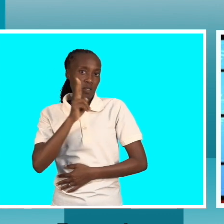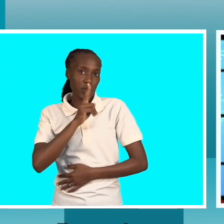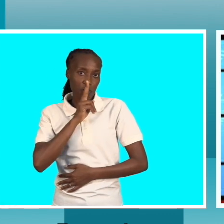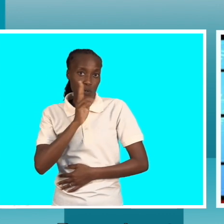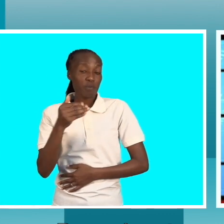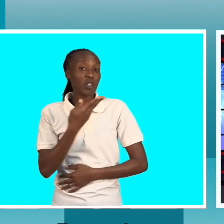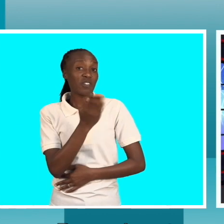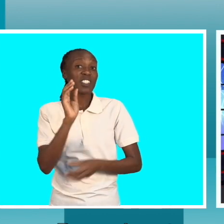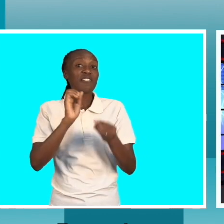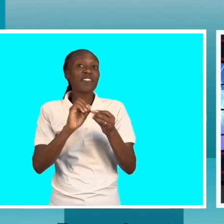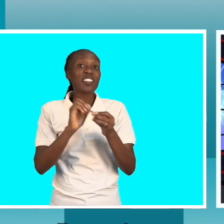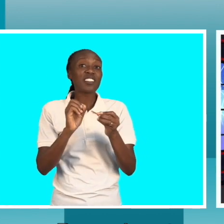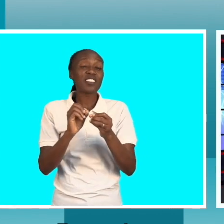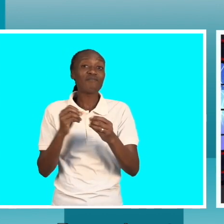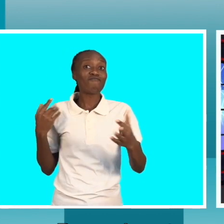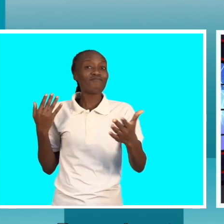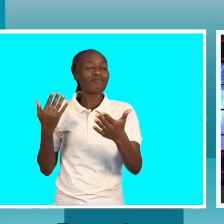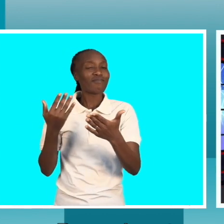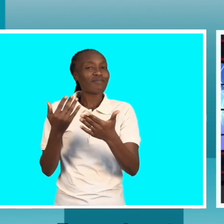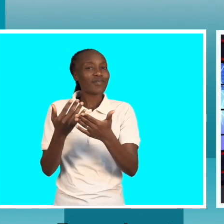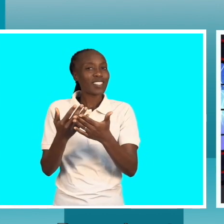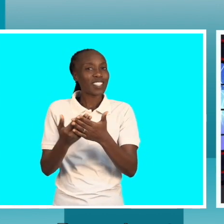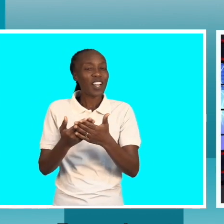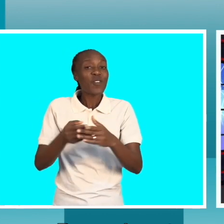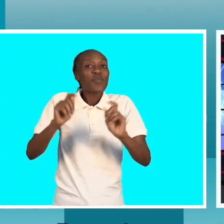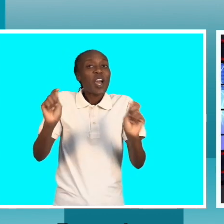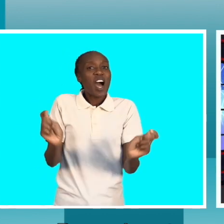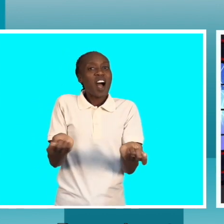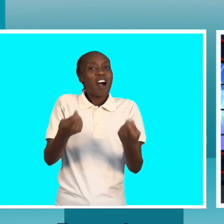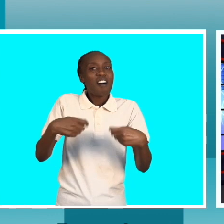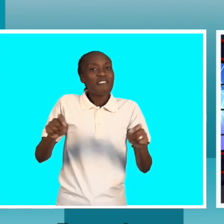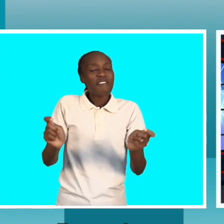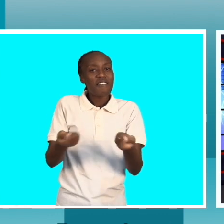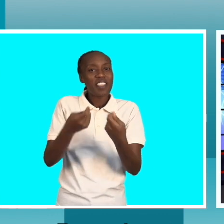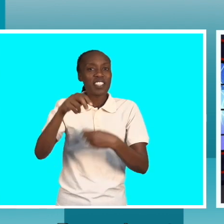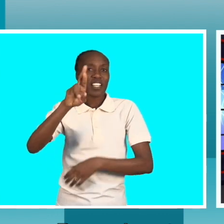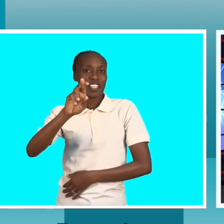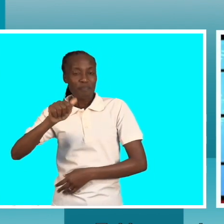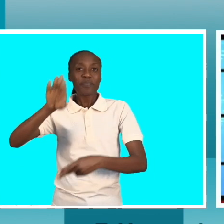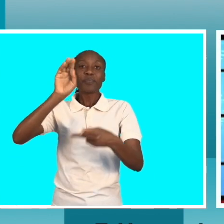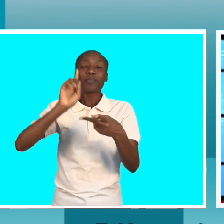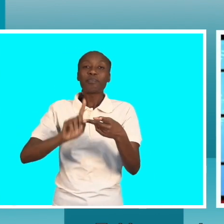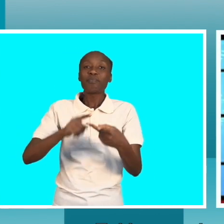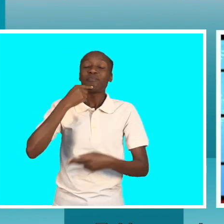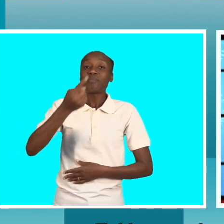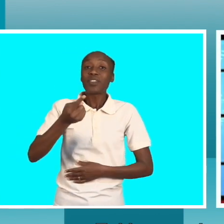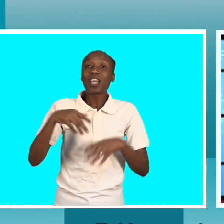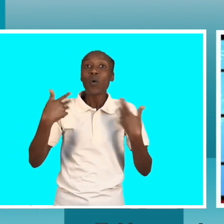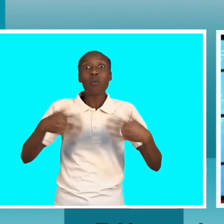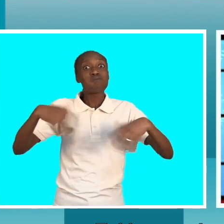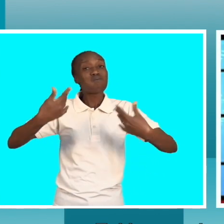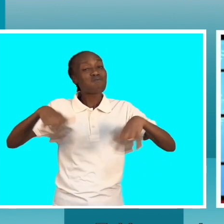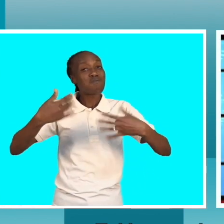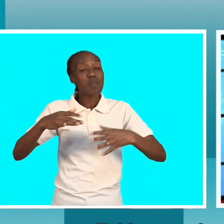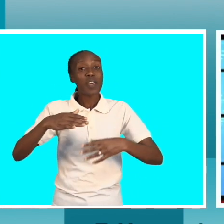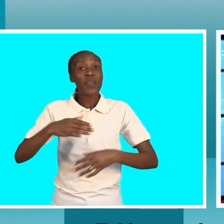fizeram durante o nosso aniversário da nossa rainha. E foi